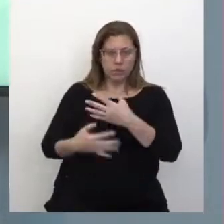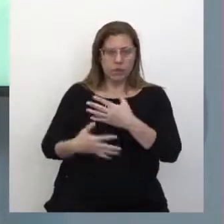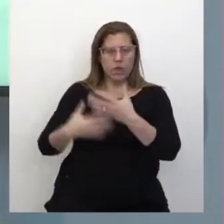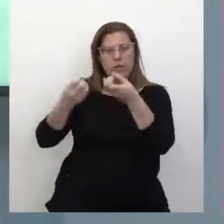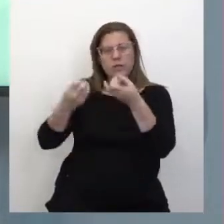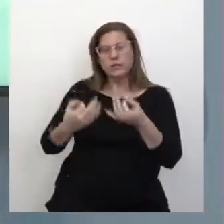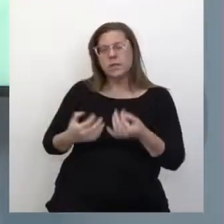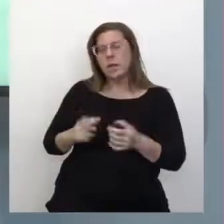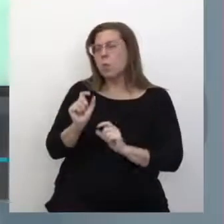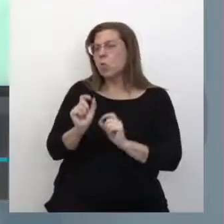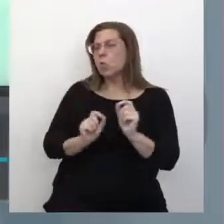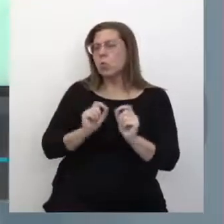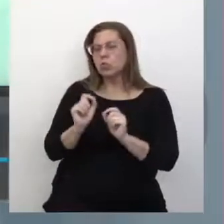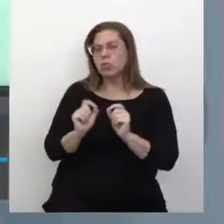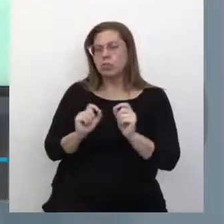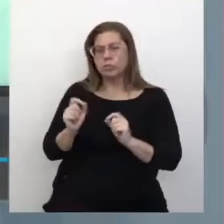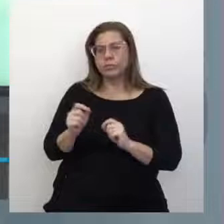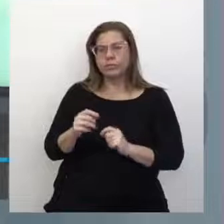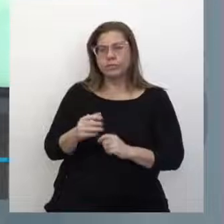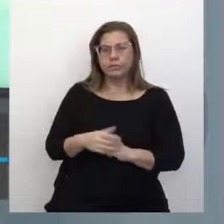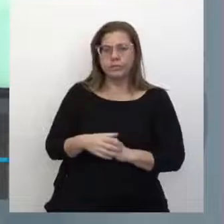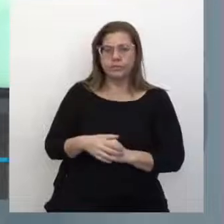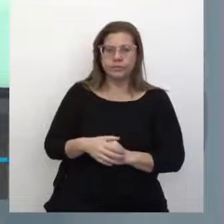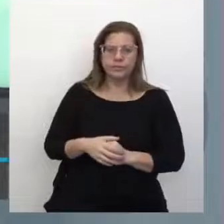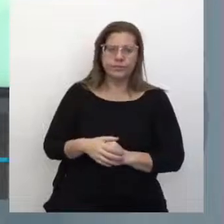um pouquinho só essa questão que eu tinha falado antes, né?